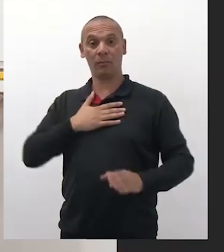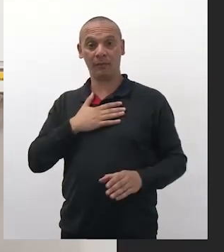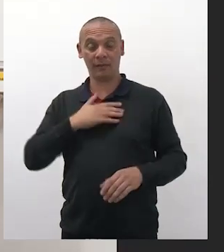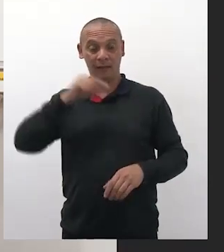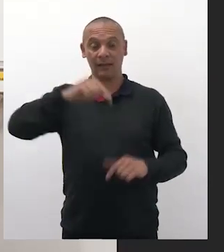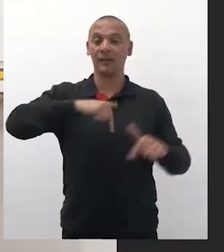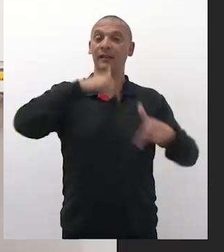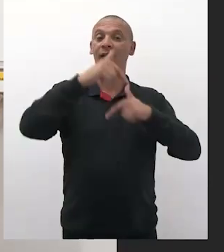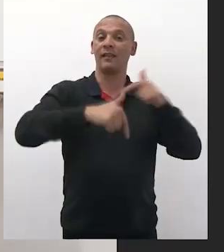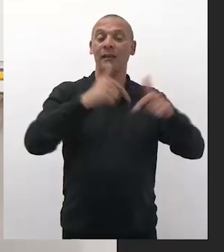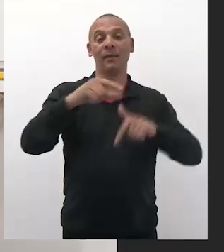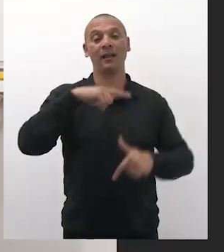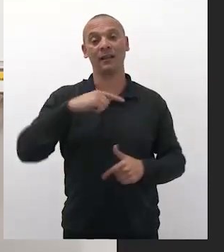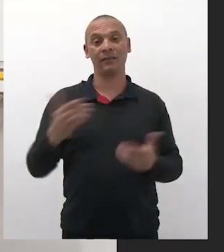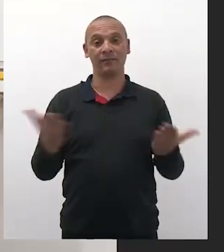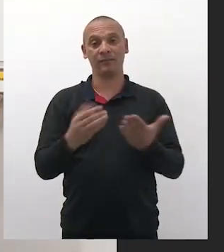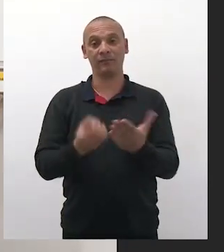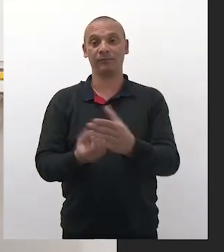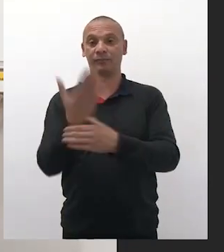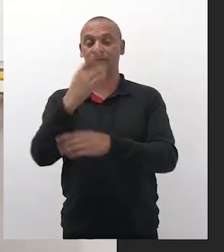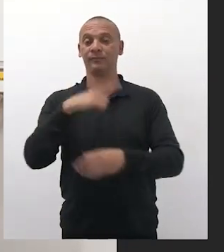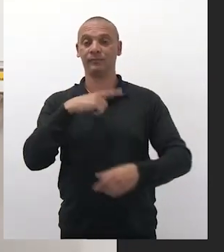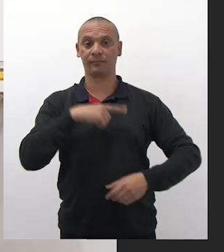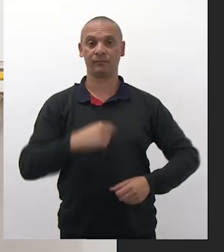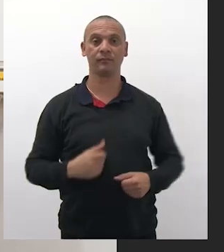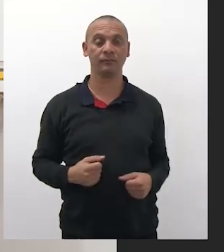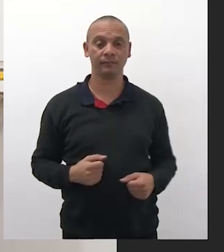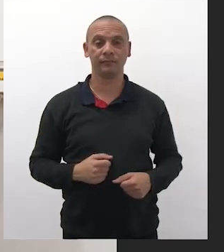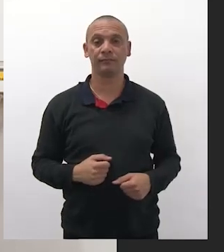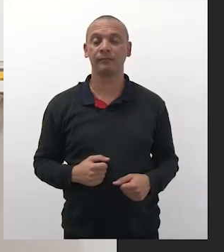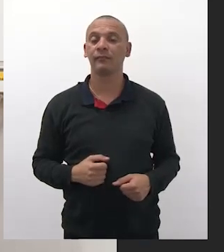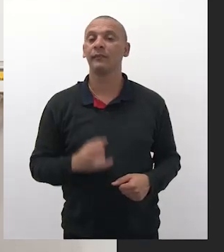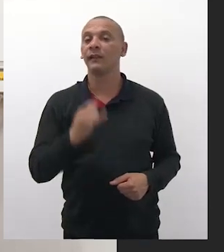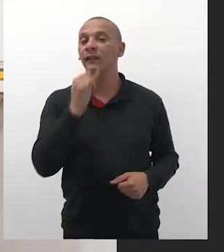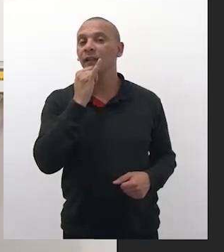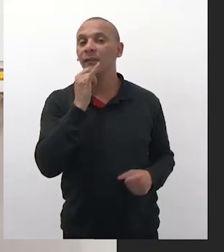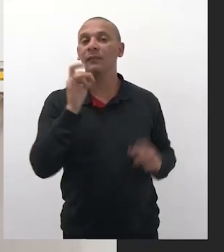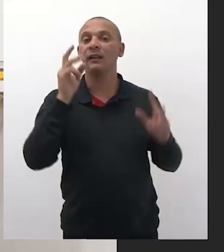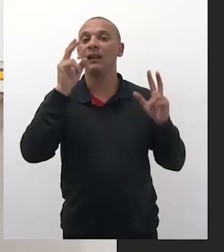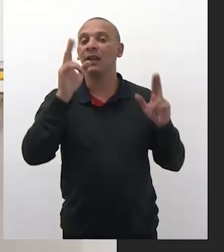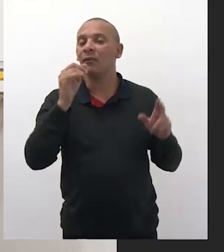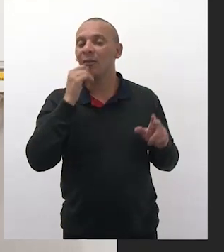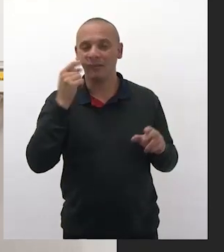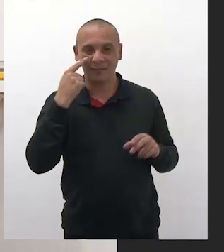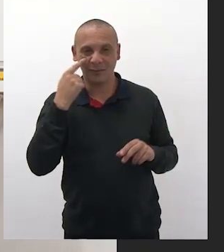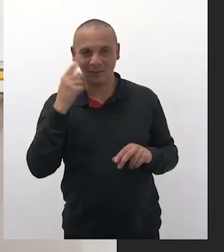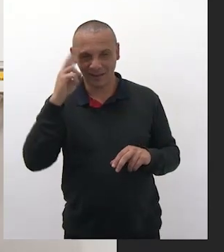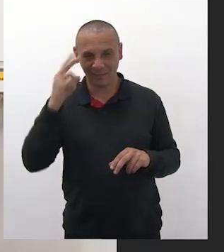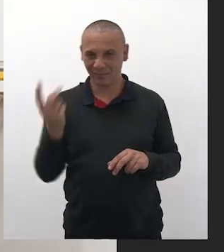de eletiva que eu realizei, que é desse mesmo objeto.